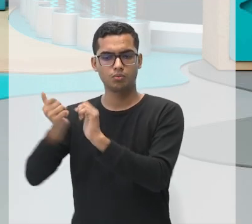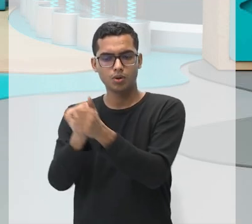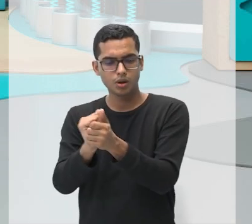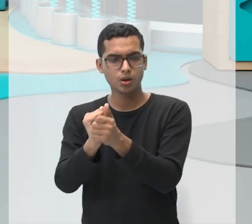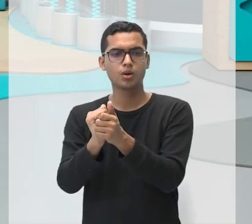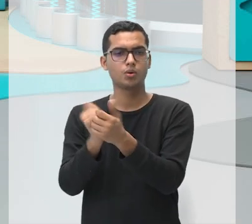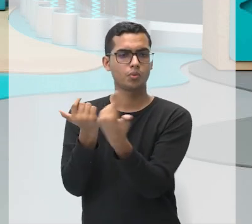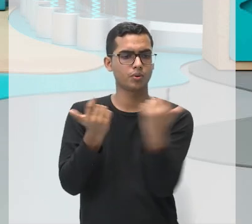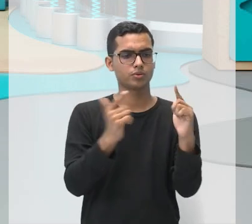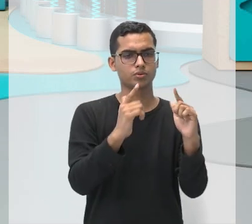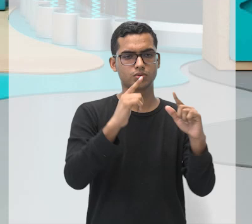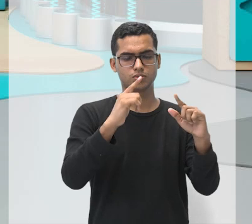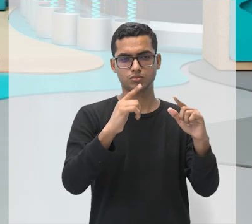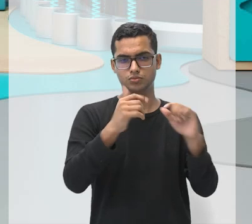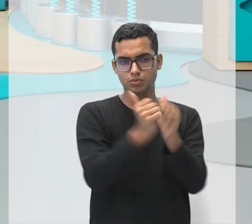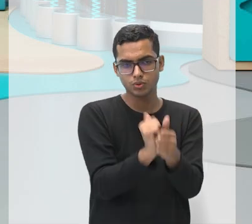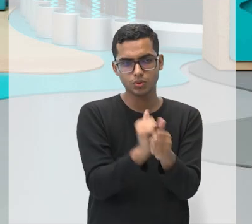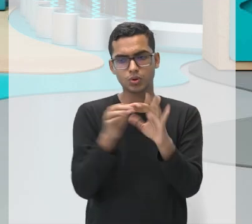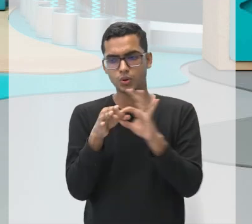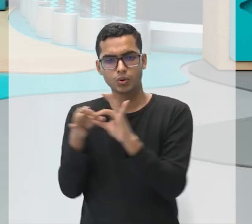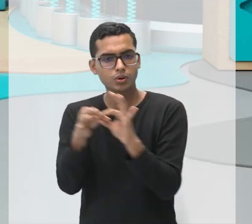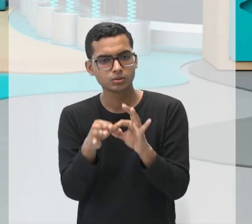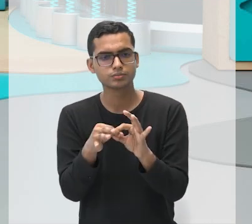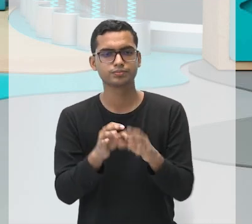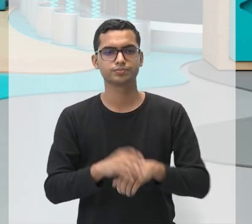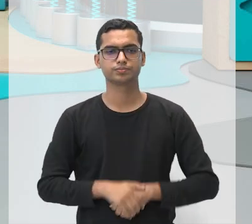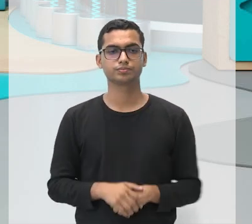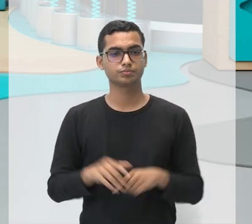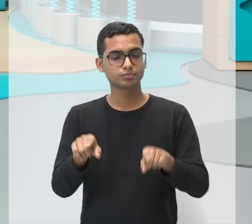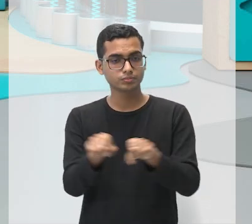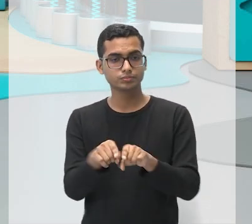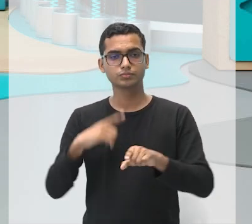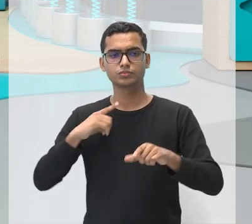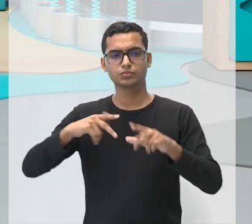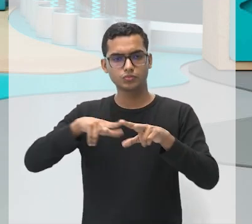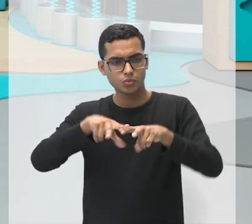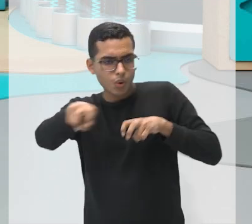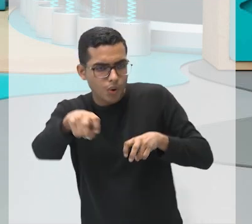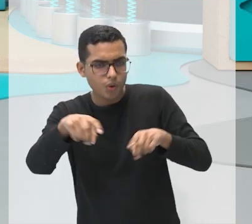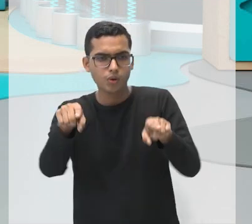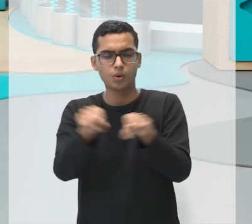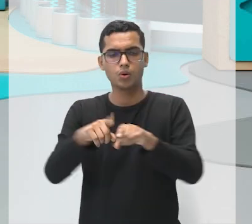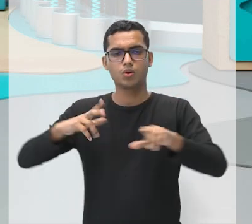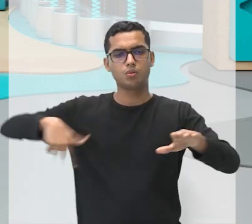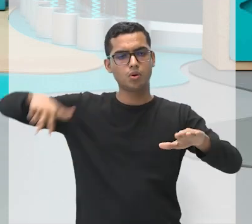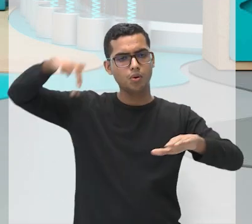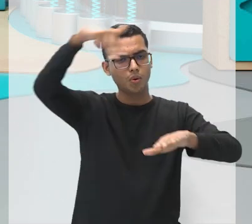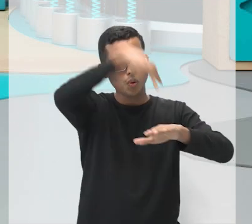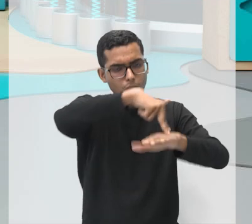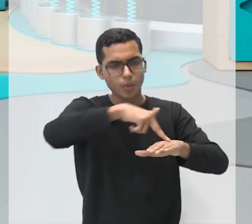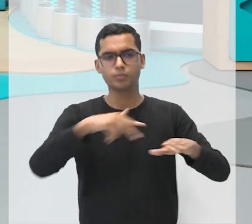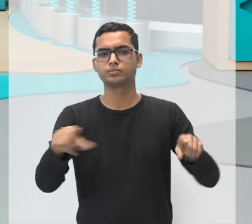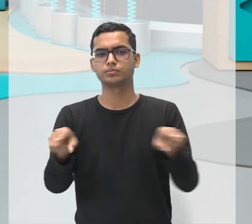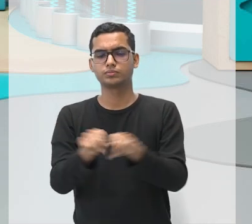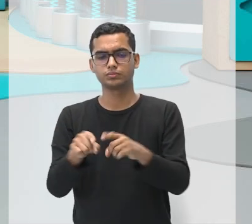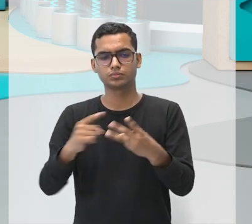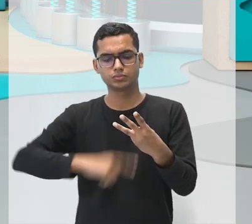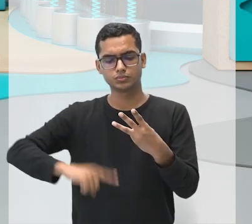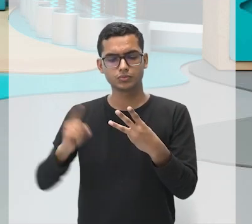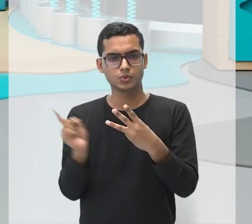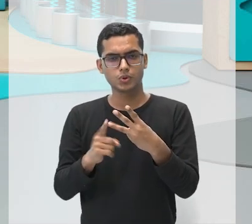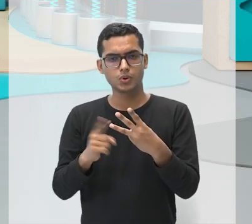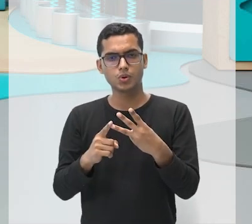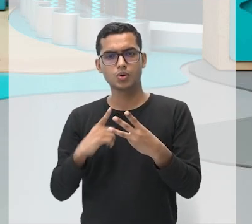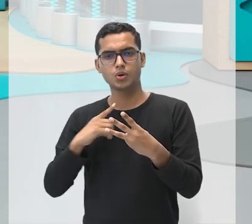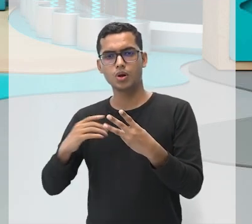e verticais, lançamentos e arremesso e também as provas combinadas. Ok, turmas? E aí a gente vai